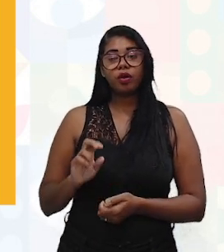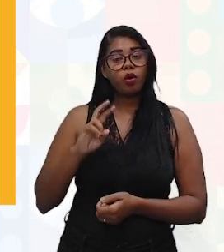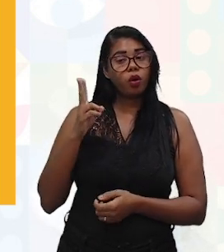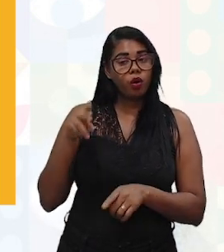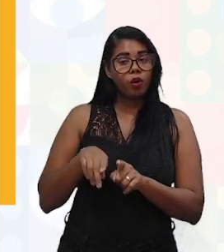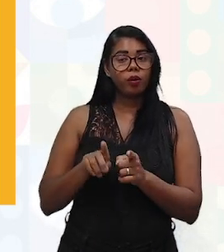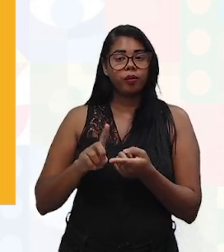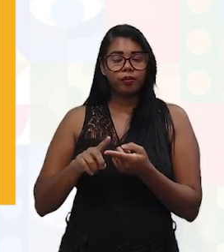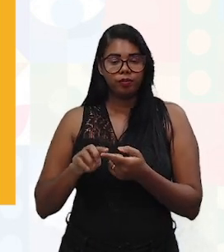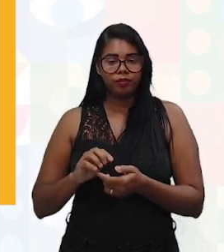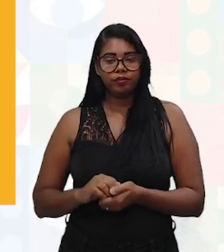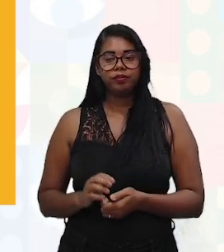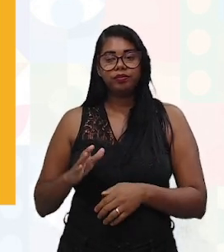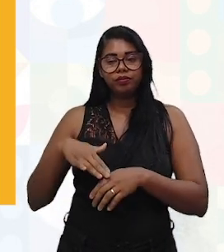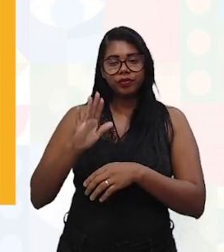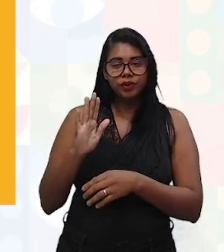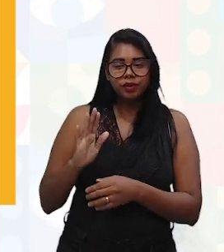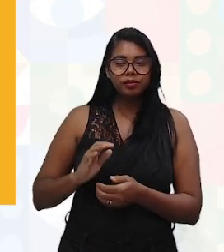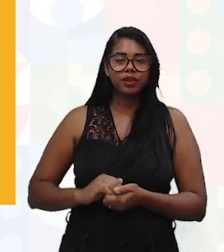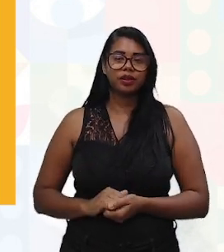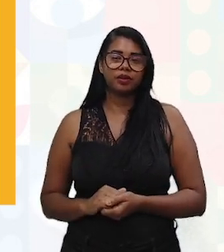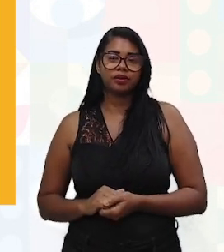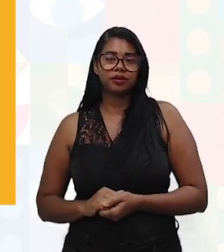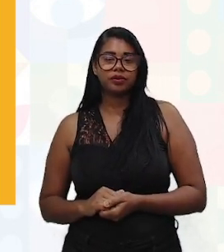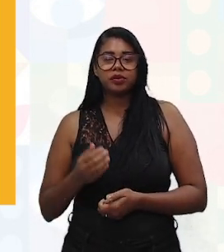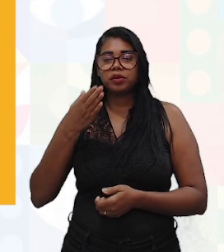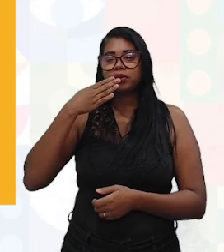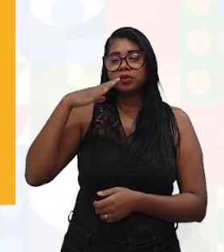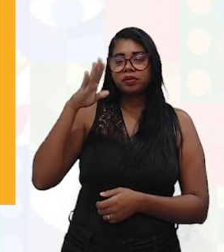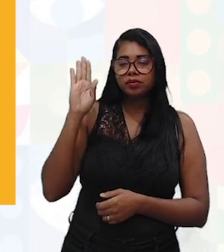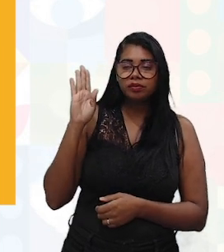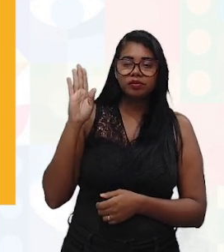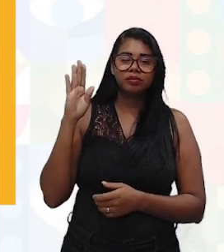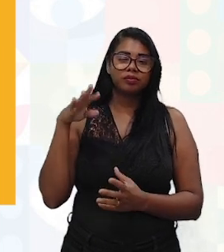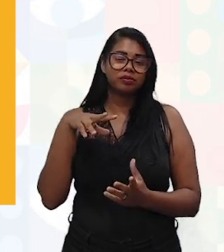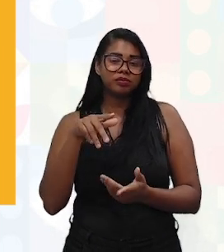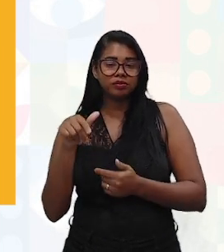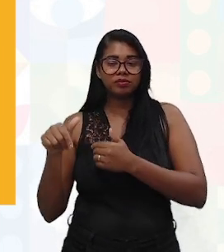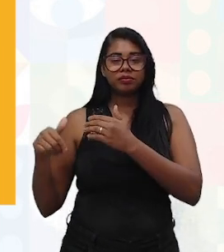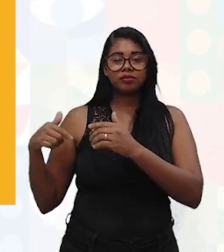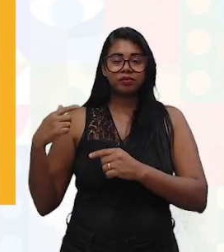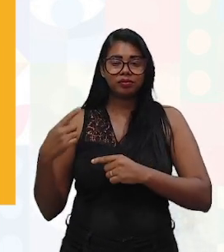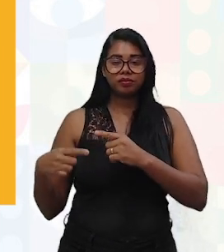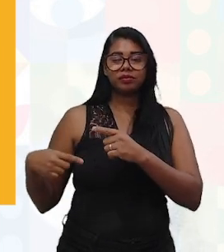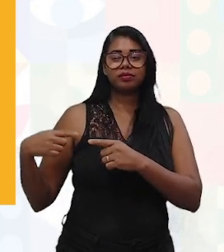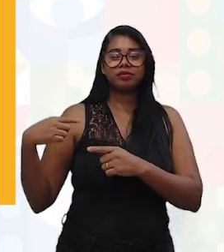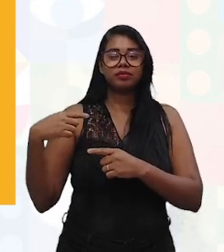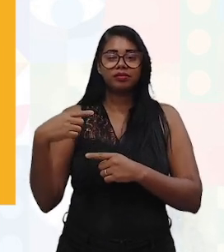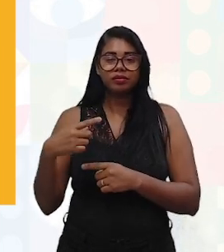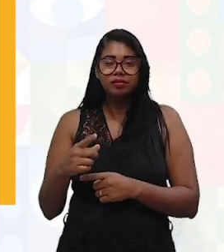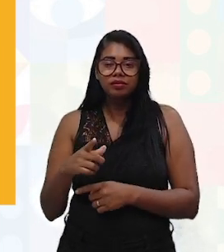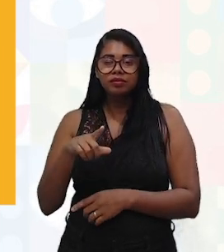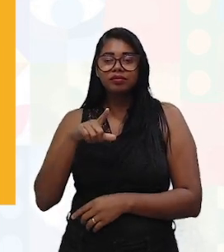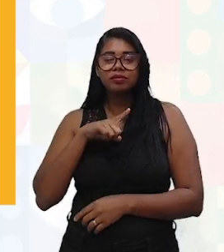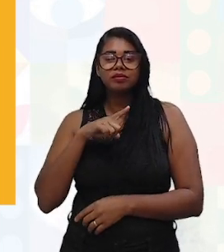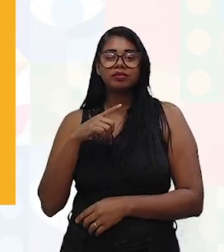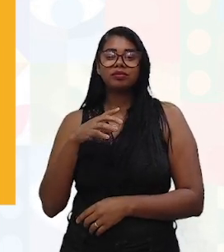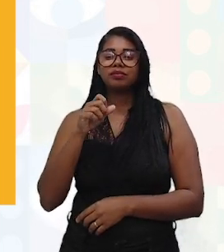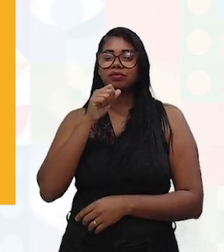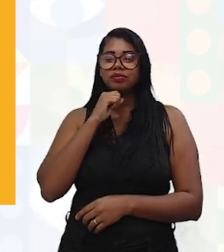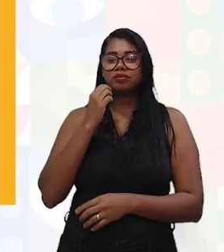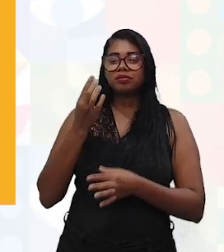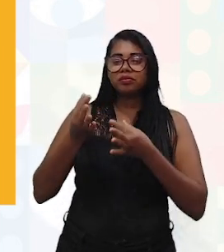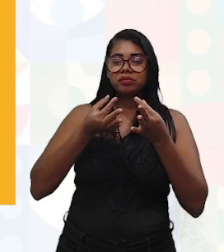você está mais para Raul Seixas? Eu prefiro ser essa metamorfose ambulante do que ter aquela velha